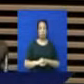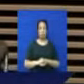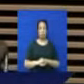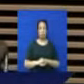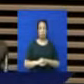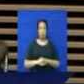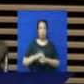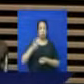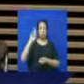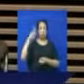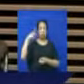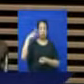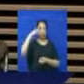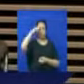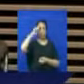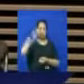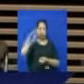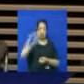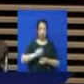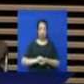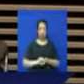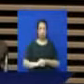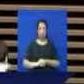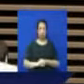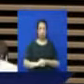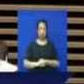do vereador Flávio Veleda Maciel.